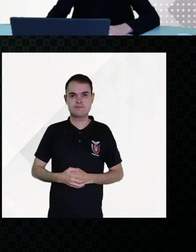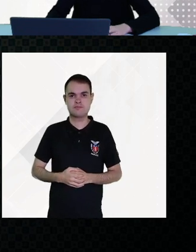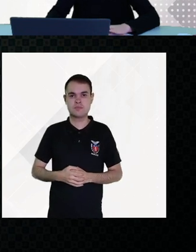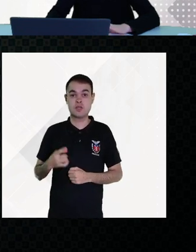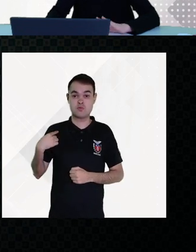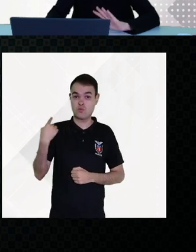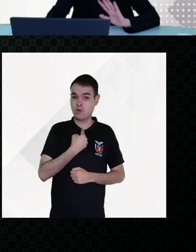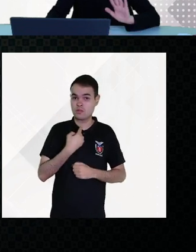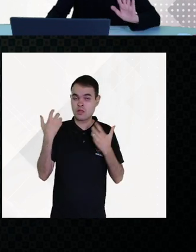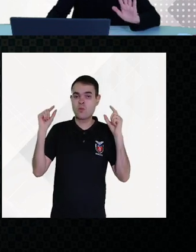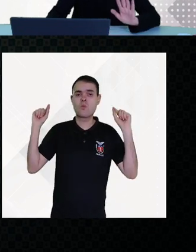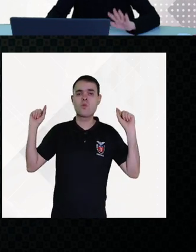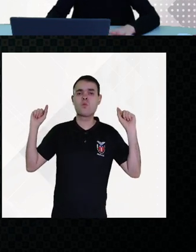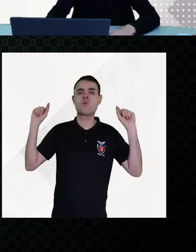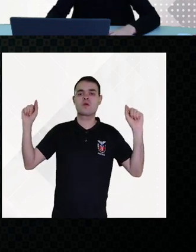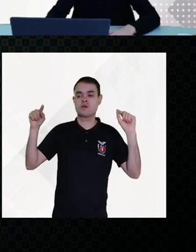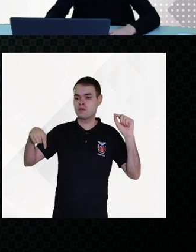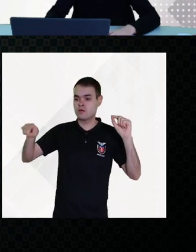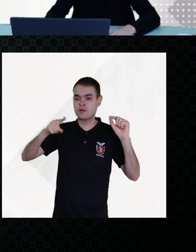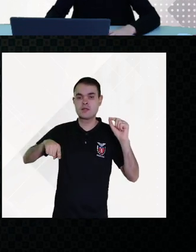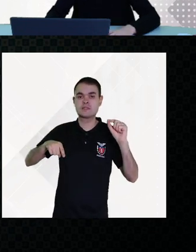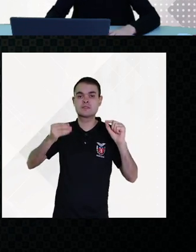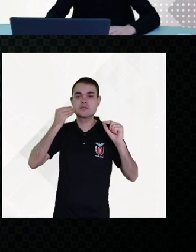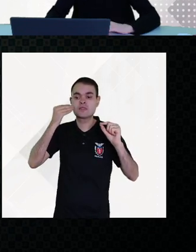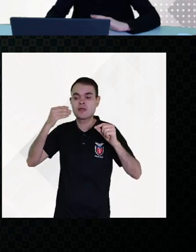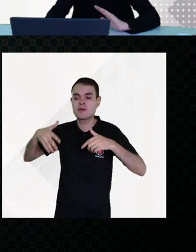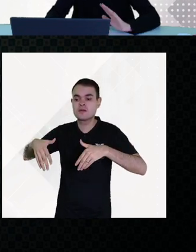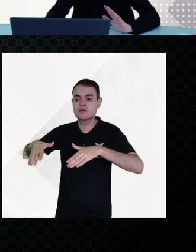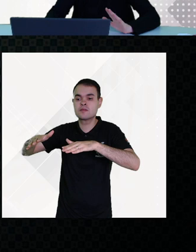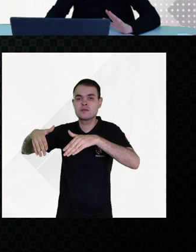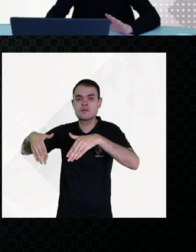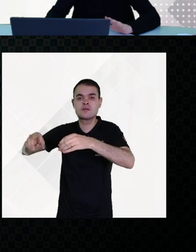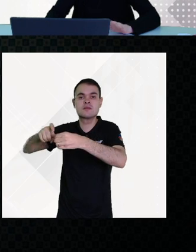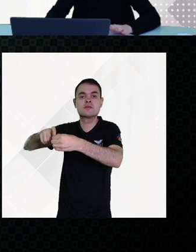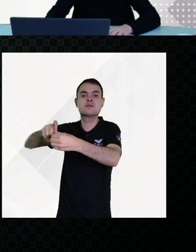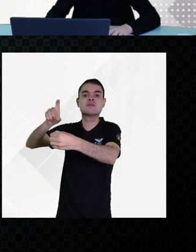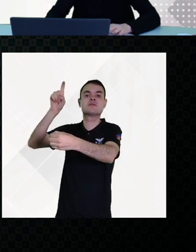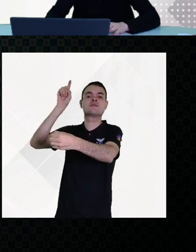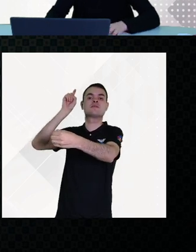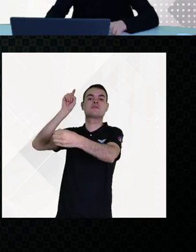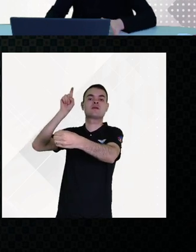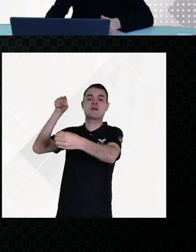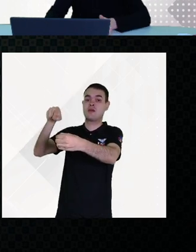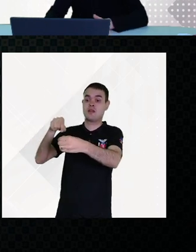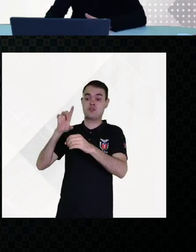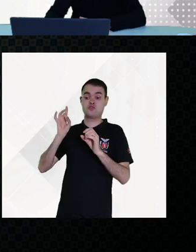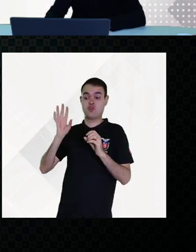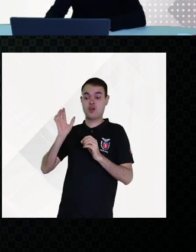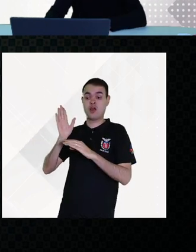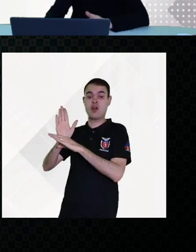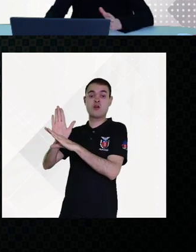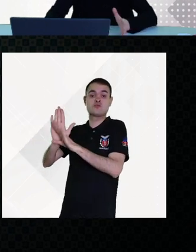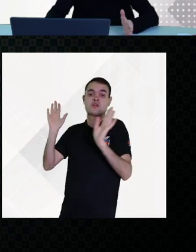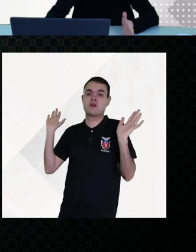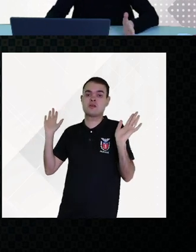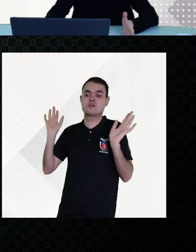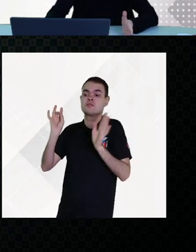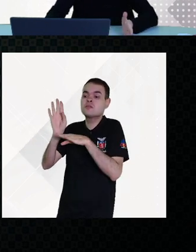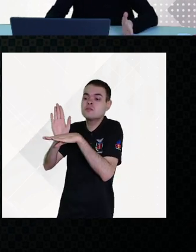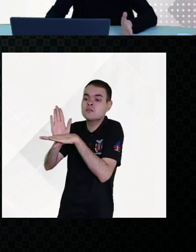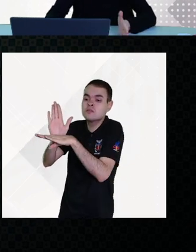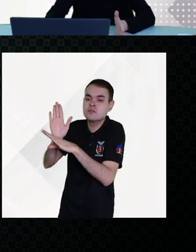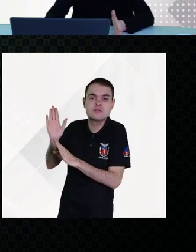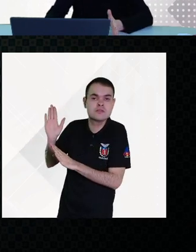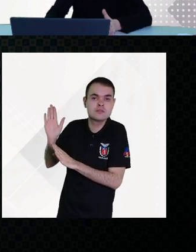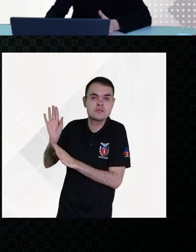quê? Que eles precisem cada vez menos da gente, né? Que eles tenham uma condição de participação. A gente está ali para auxiliar, a gente está ali